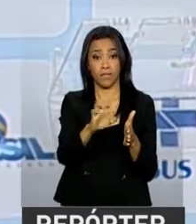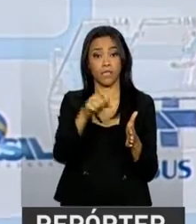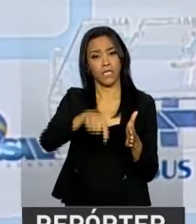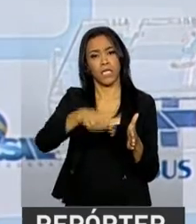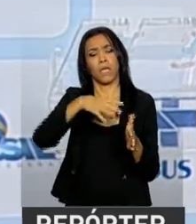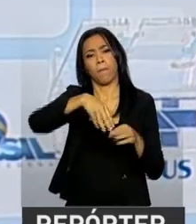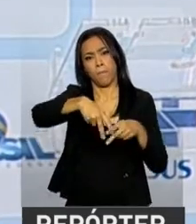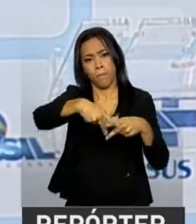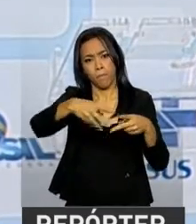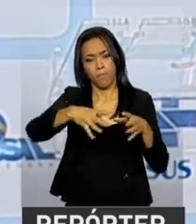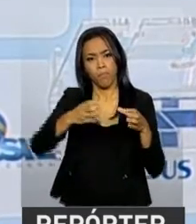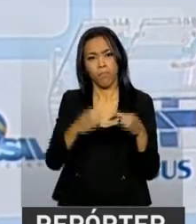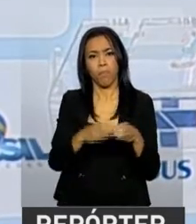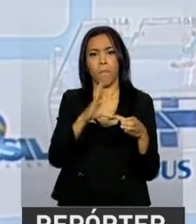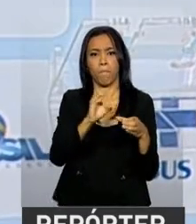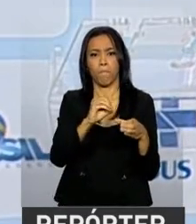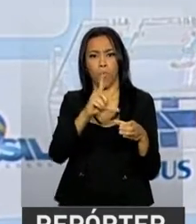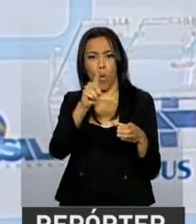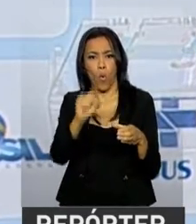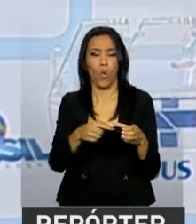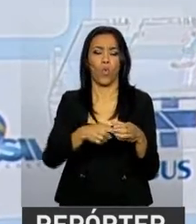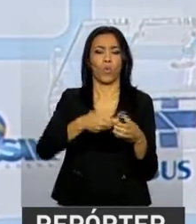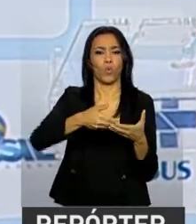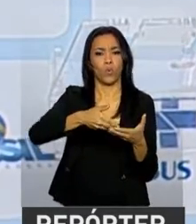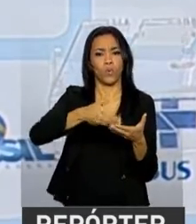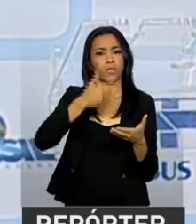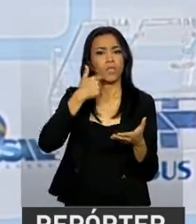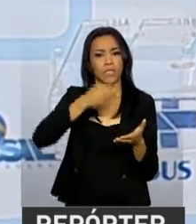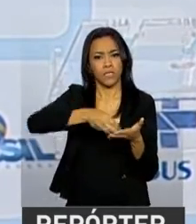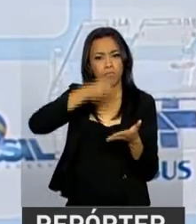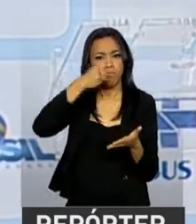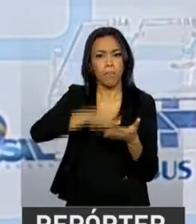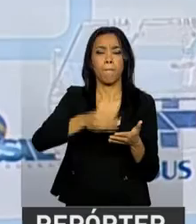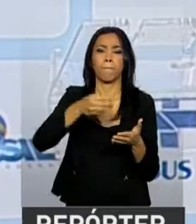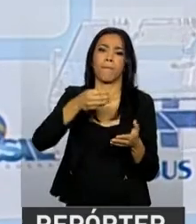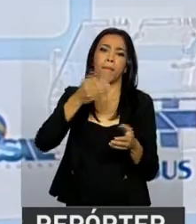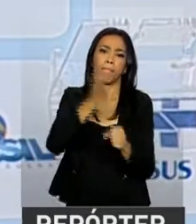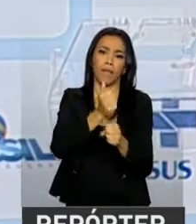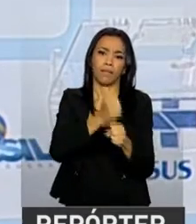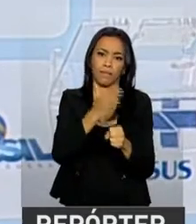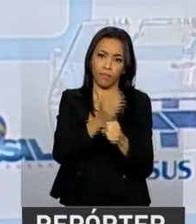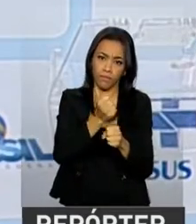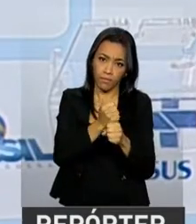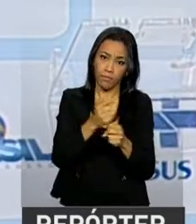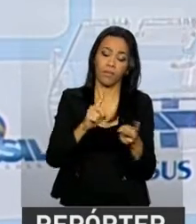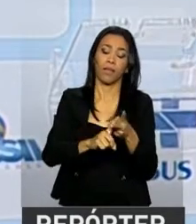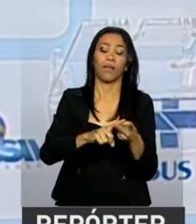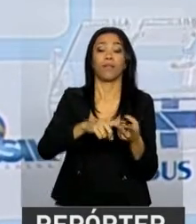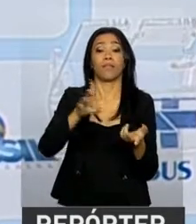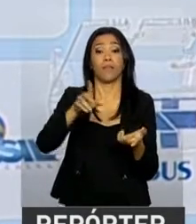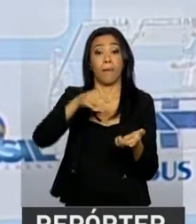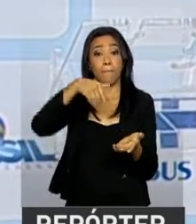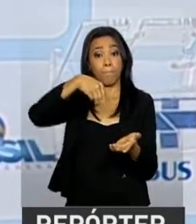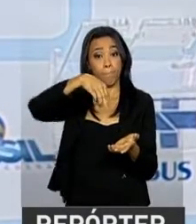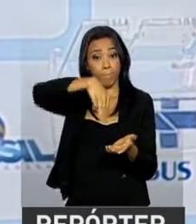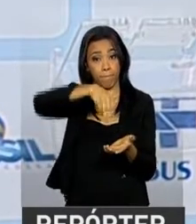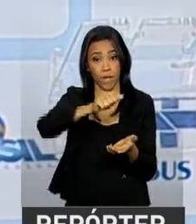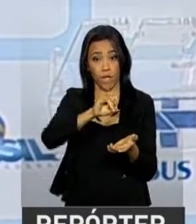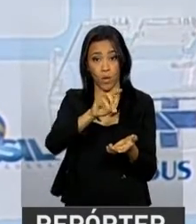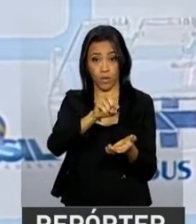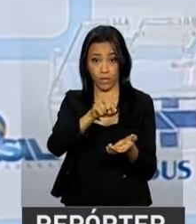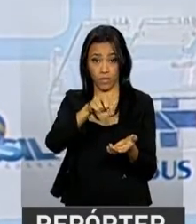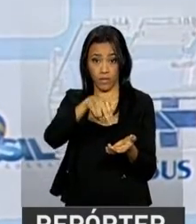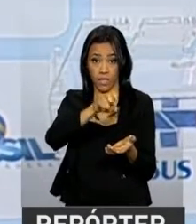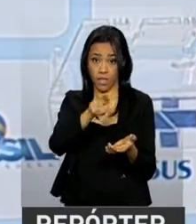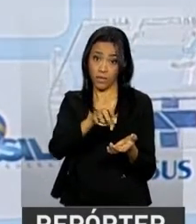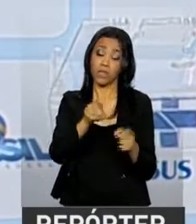bolos industrializados, salgadinhos, aqueles de milho, também batata palha, maioneses e biscoitos. A ideia do Ministério da Saúde,